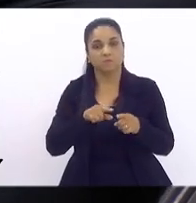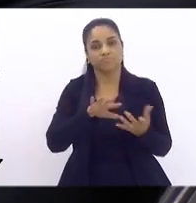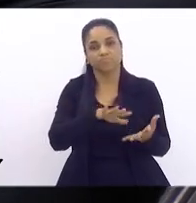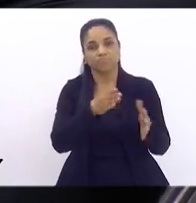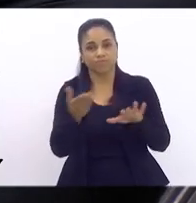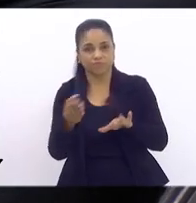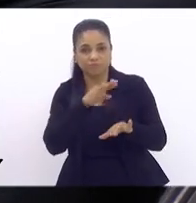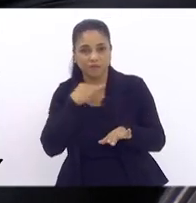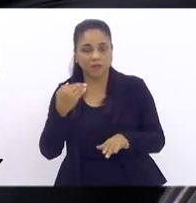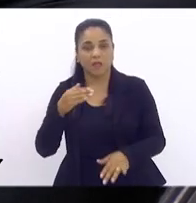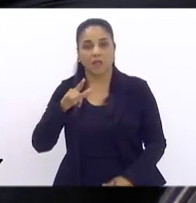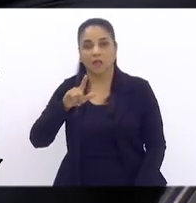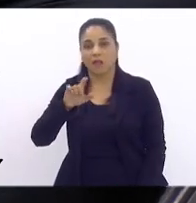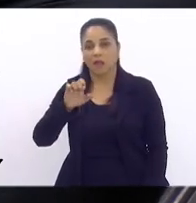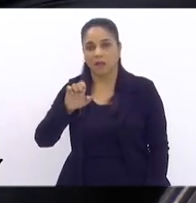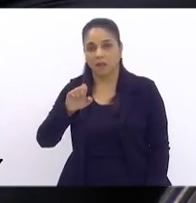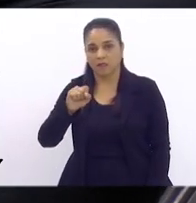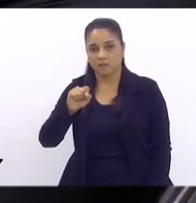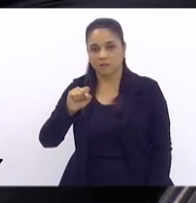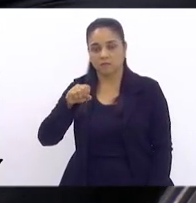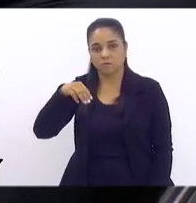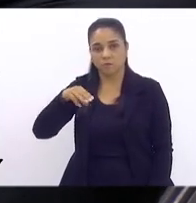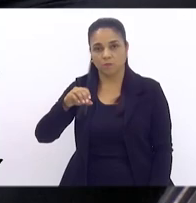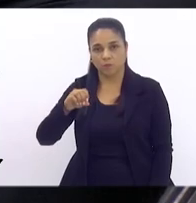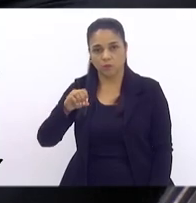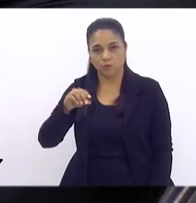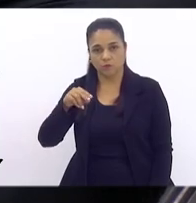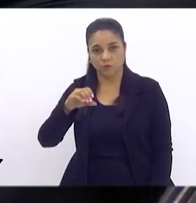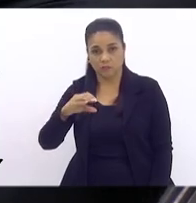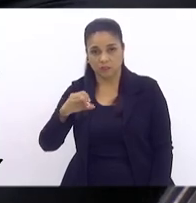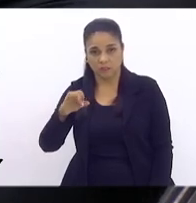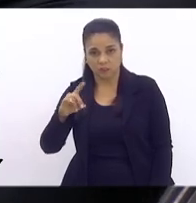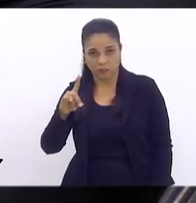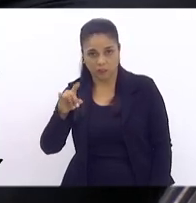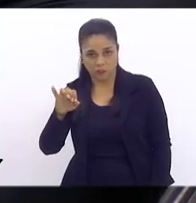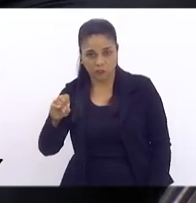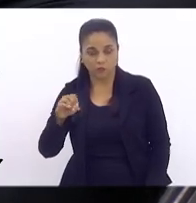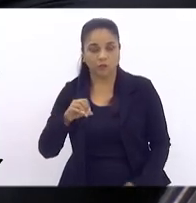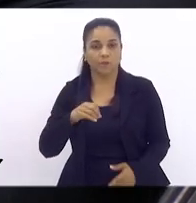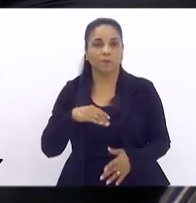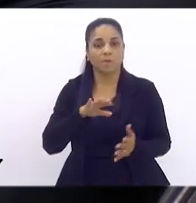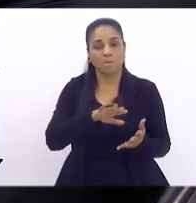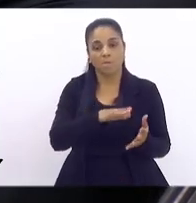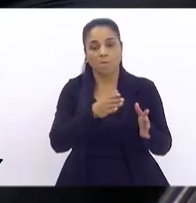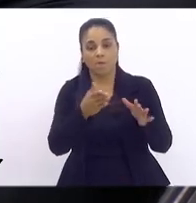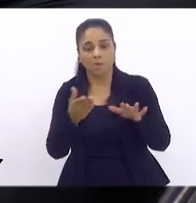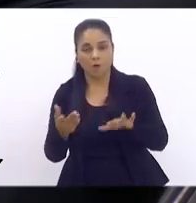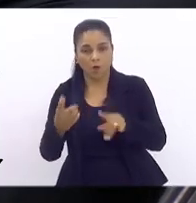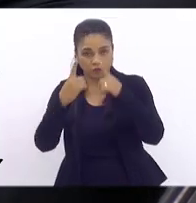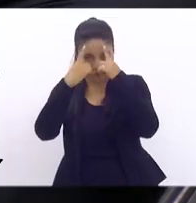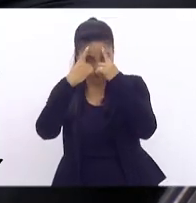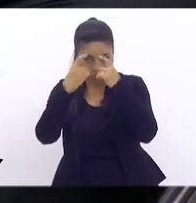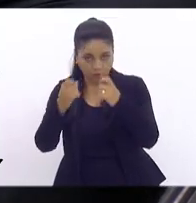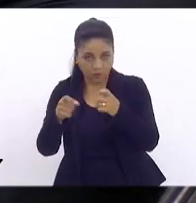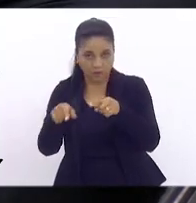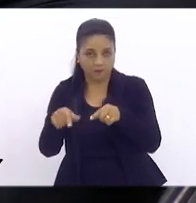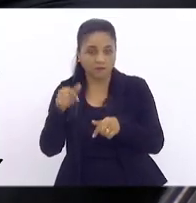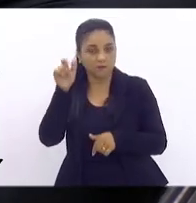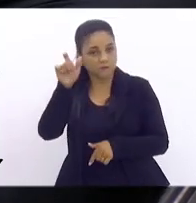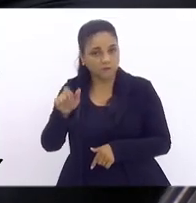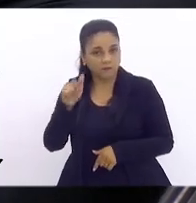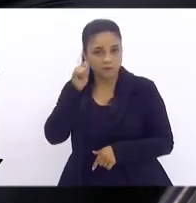lesbocídio para identificar esse fenômeno social que produz a morte violenta de mulheres né elas fizeram uma pesquisa